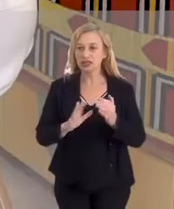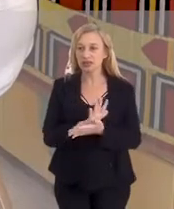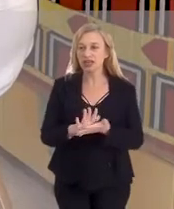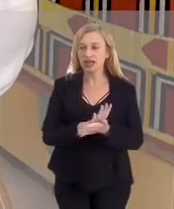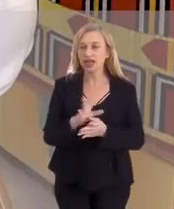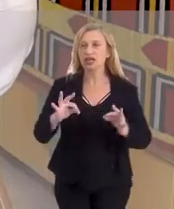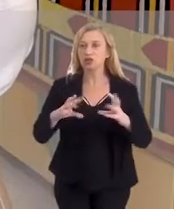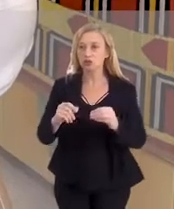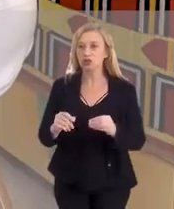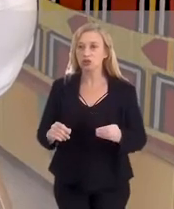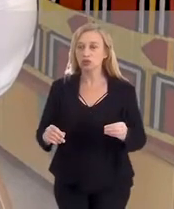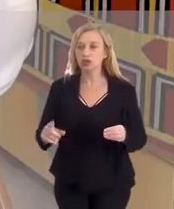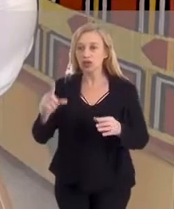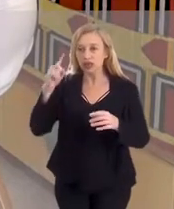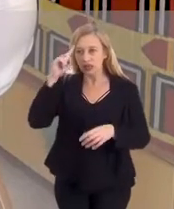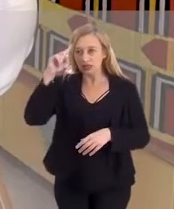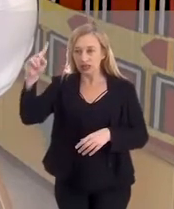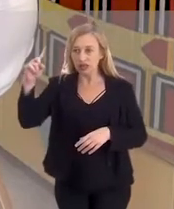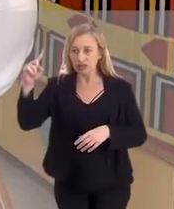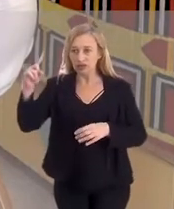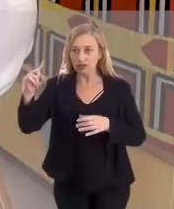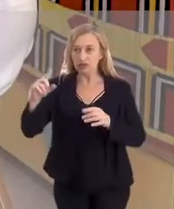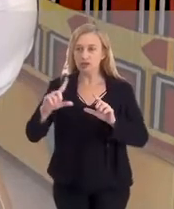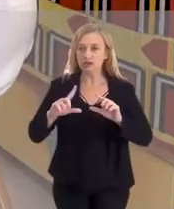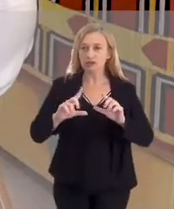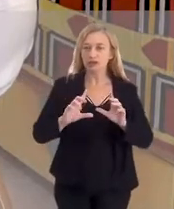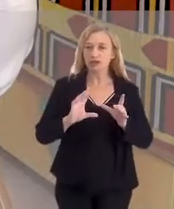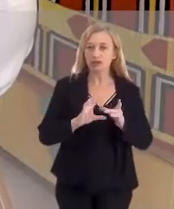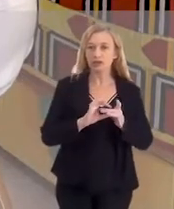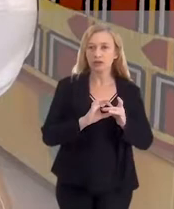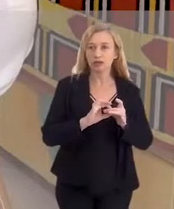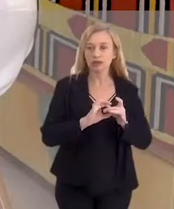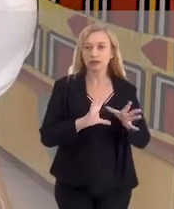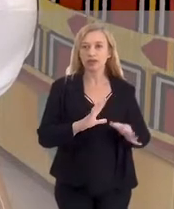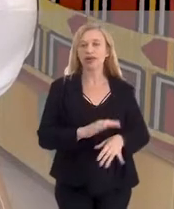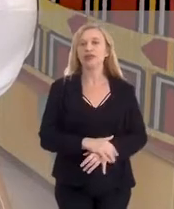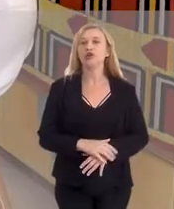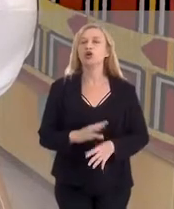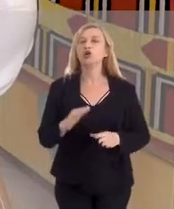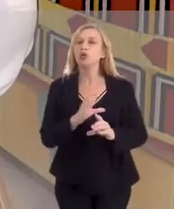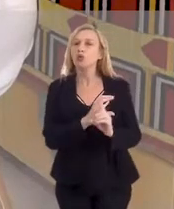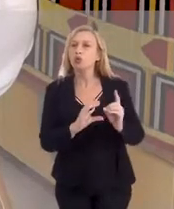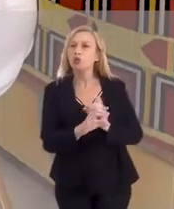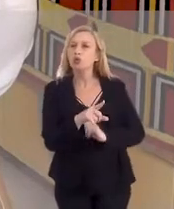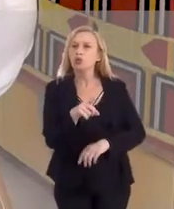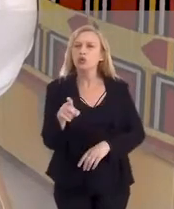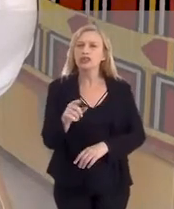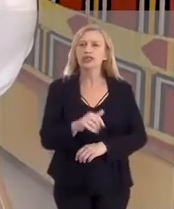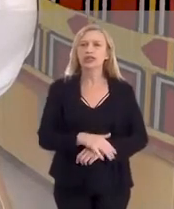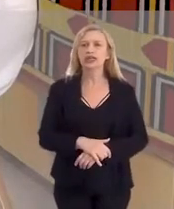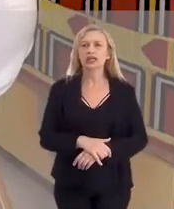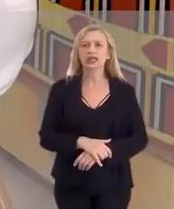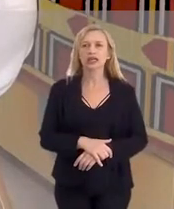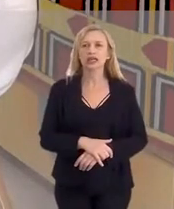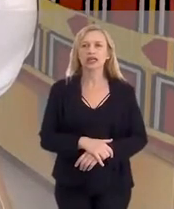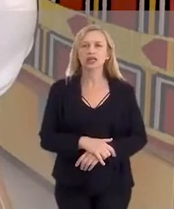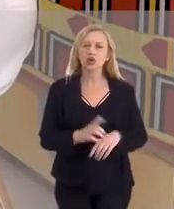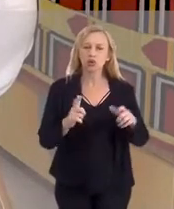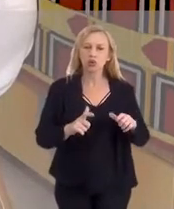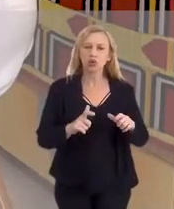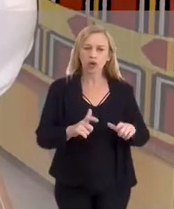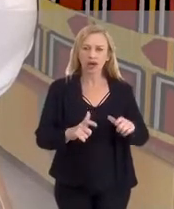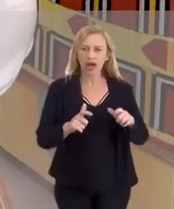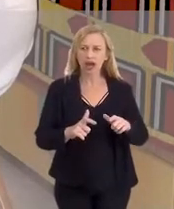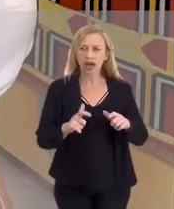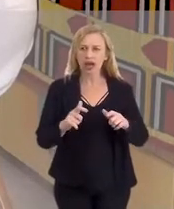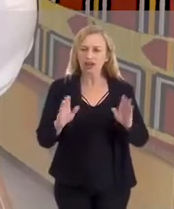a gente não mexe em nada. É tudo com a permissão primeiro de Deus. Entendi. Os cultos de vocês, eles são